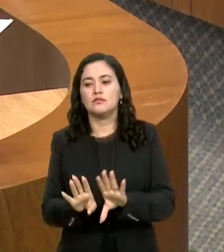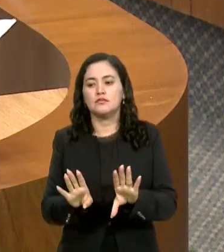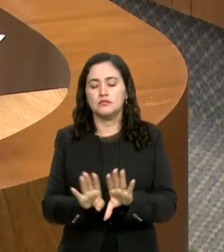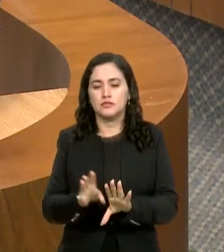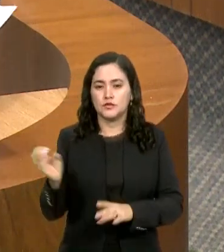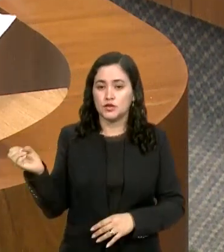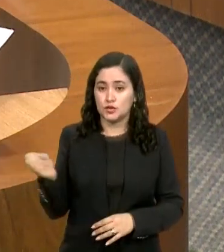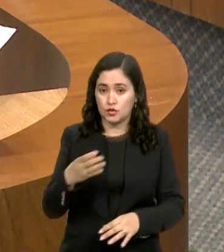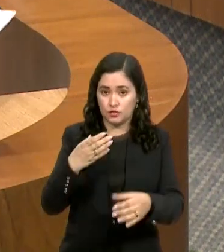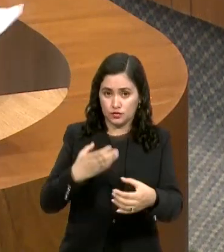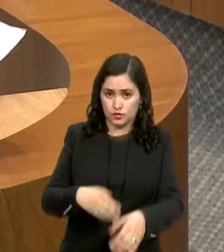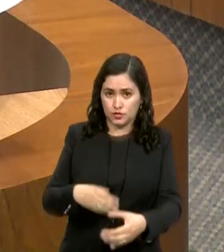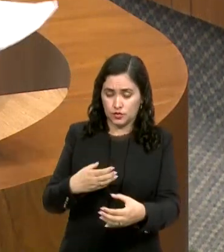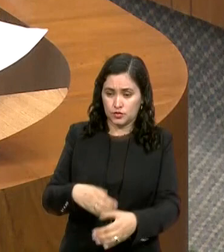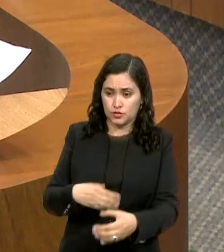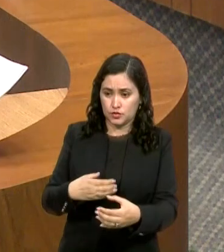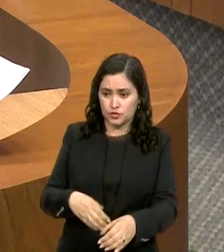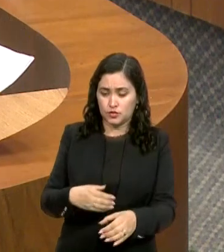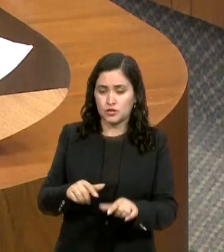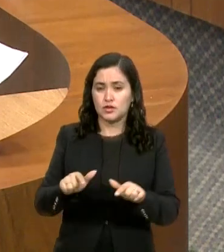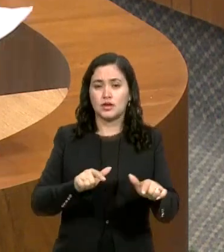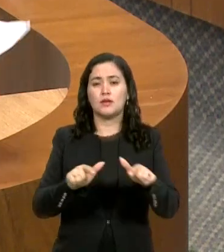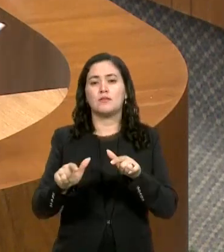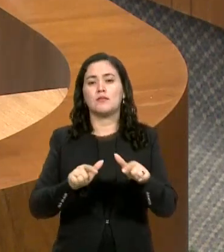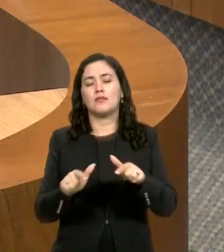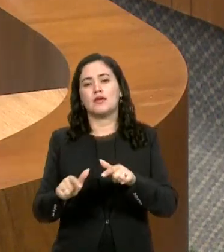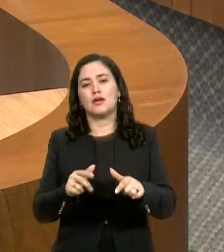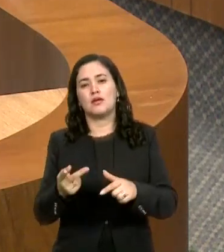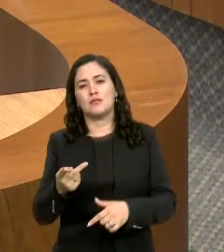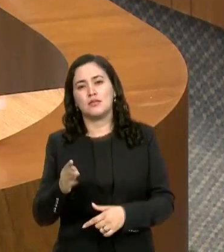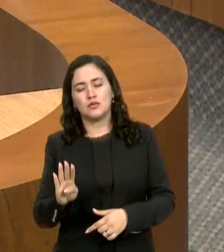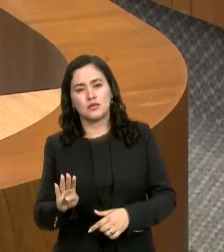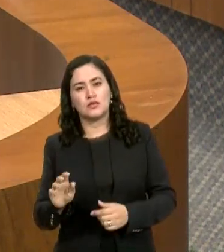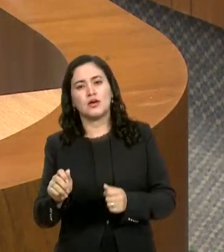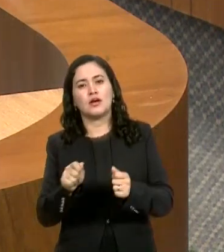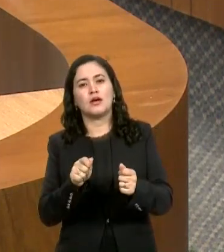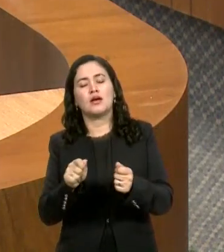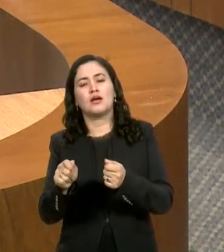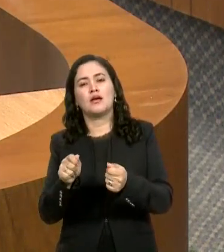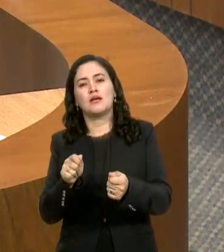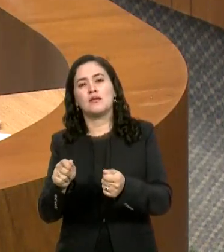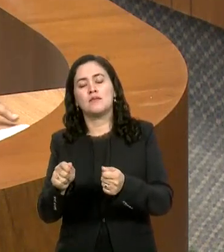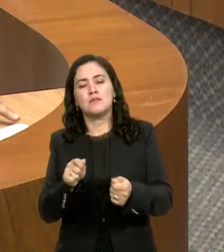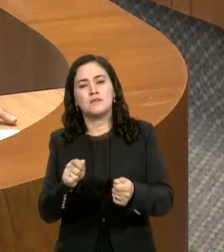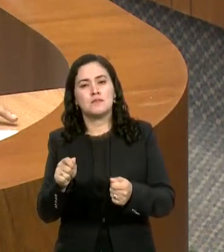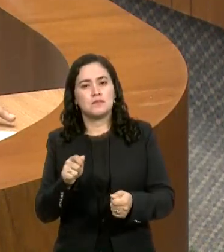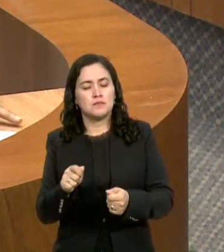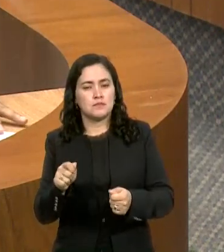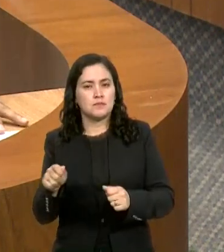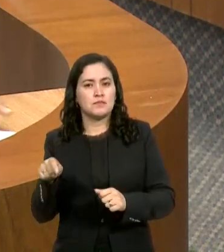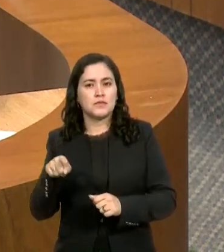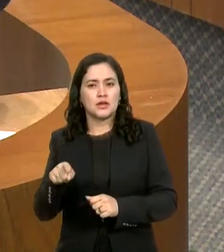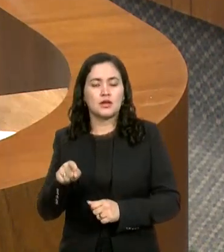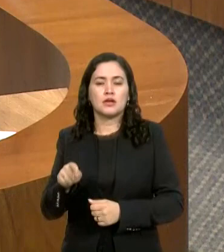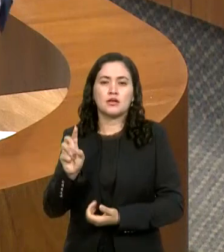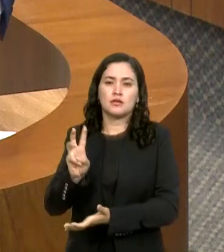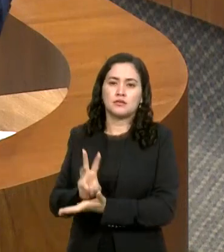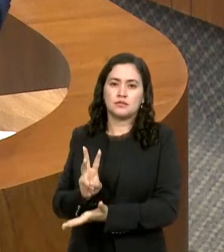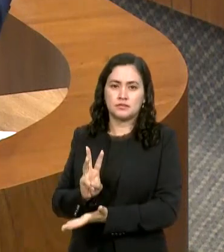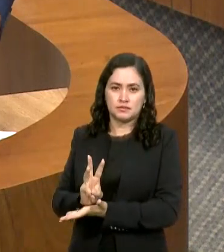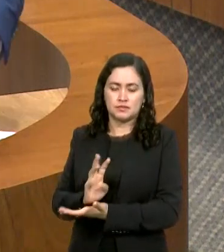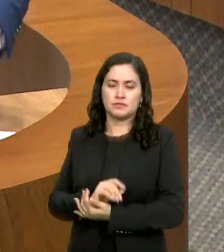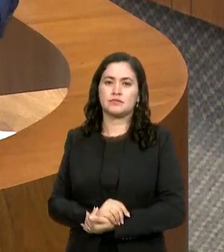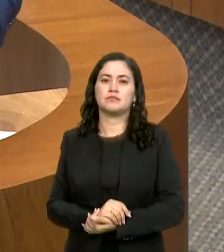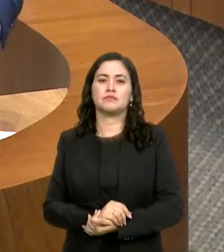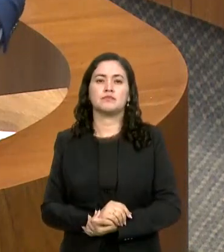novo concurso para servidor público, para a administrativa da Defensoria Pública do Estado do Maranhão.